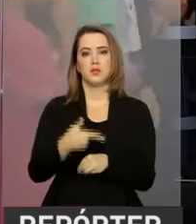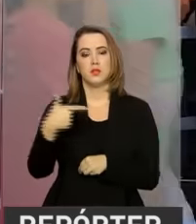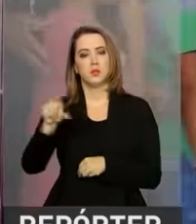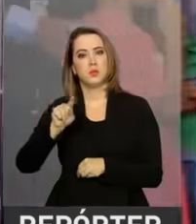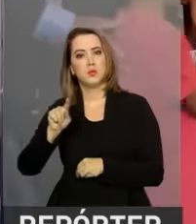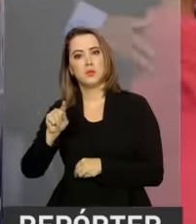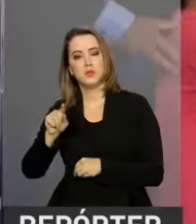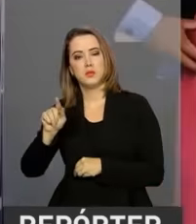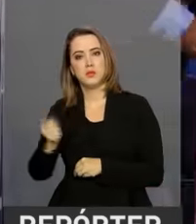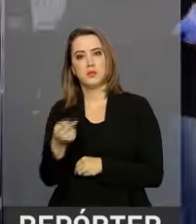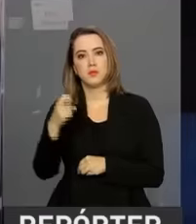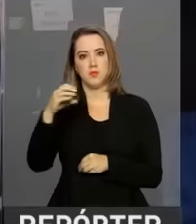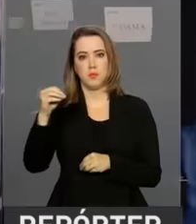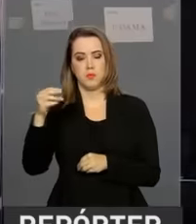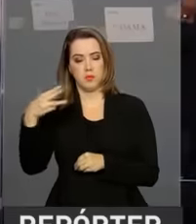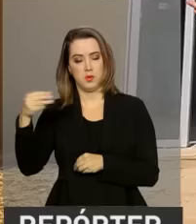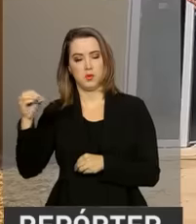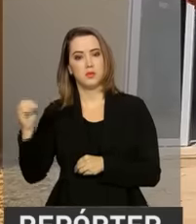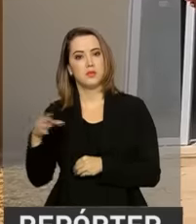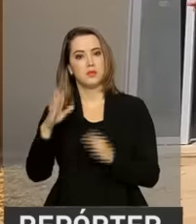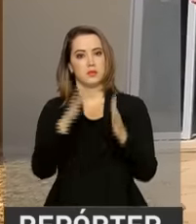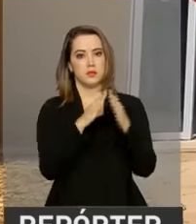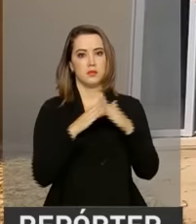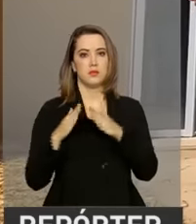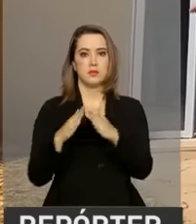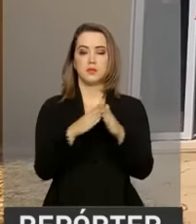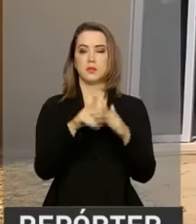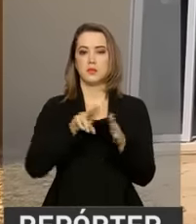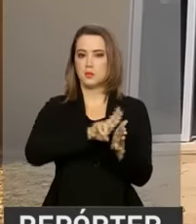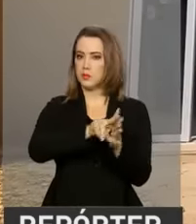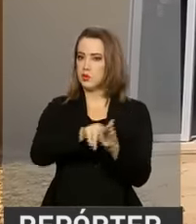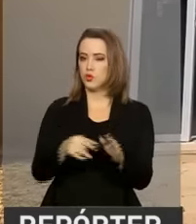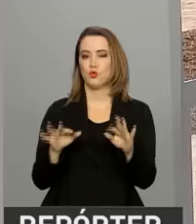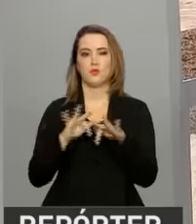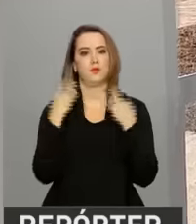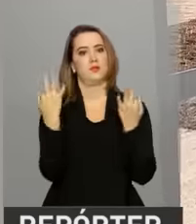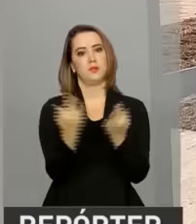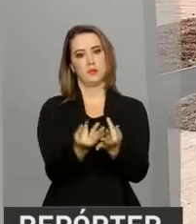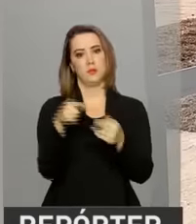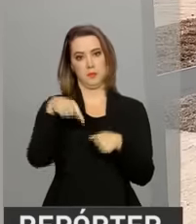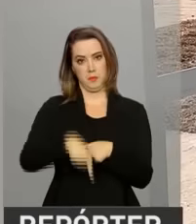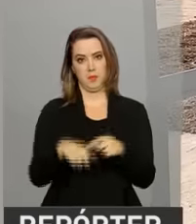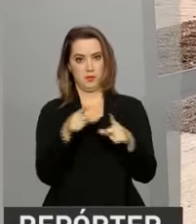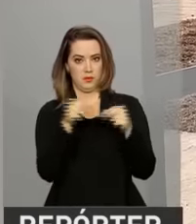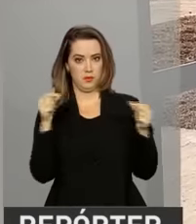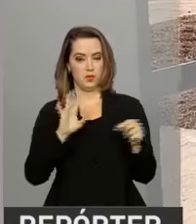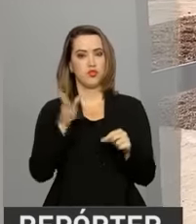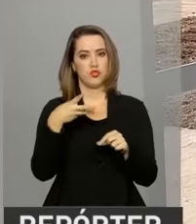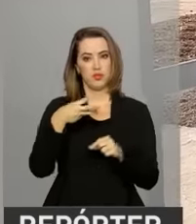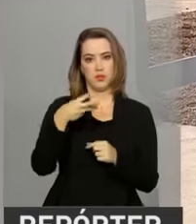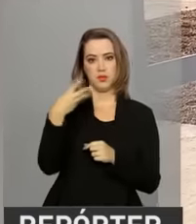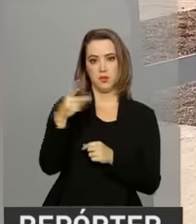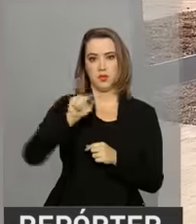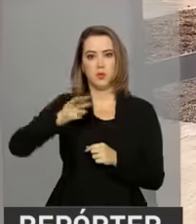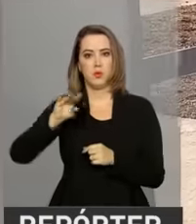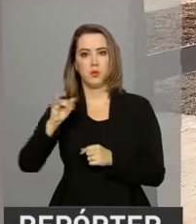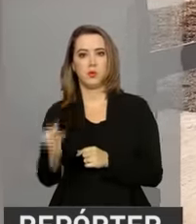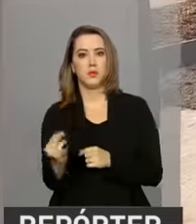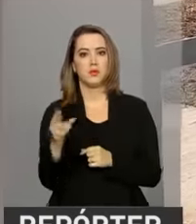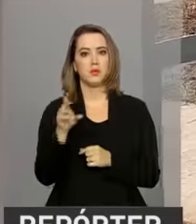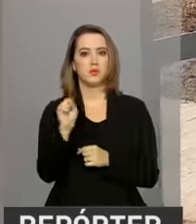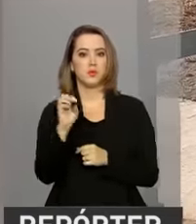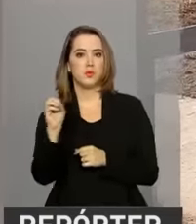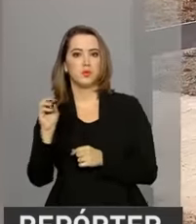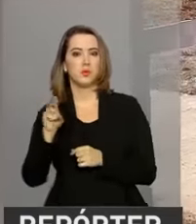mensal de até r$ 1800 no distrito federal o Minha Casa Minha Vida já investiu R bilhões 800 milhões